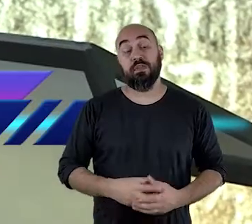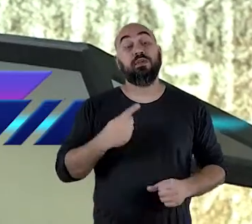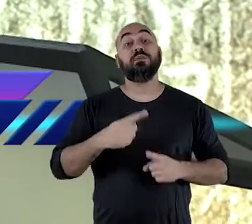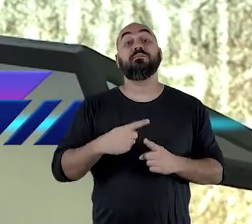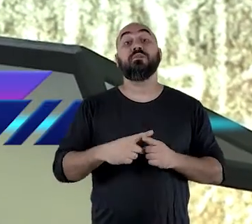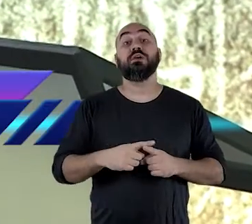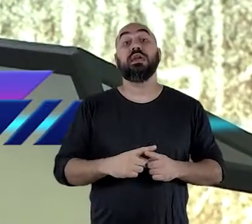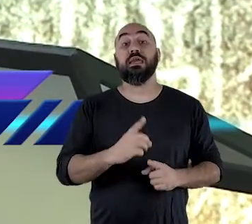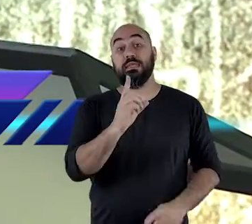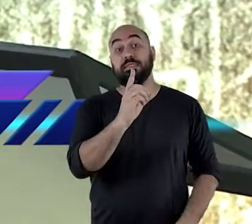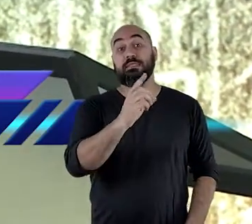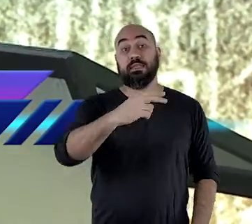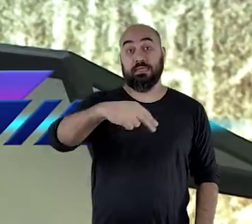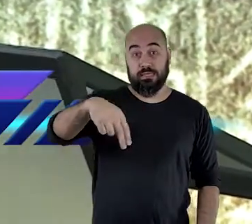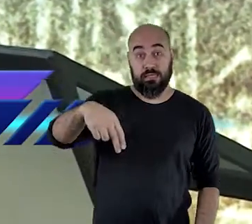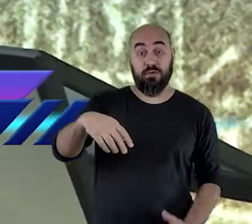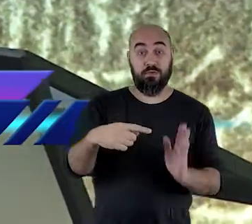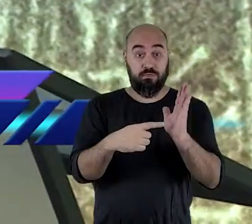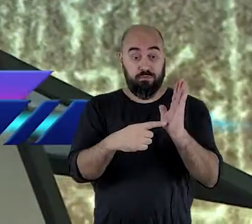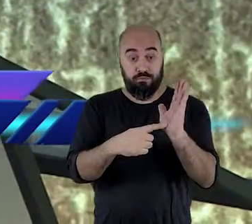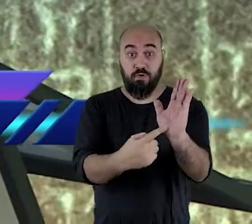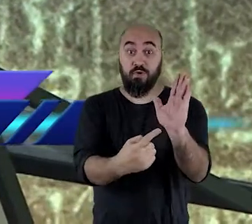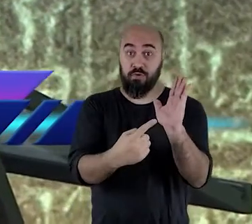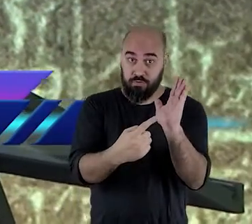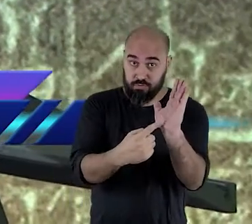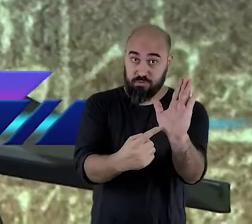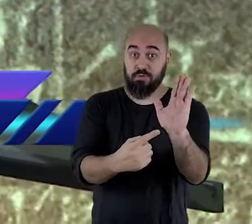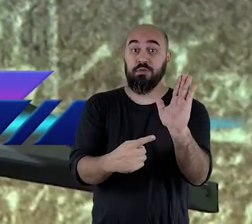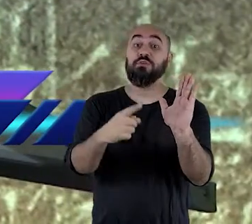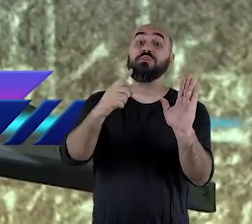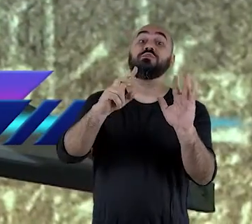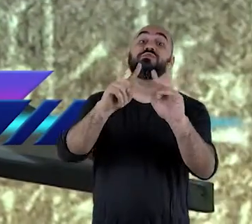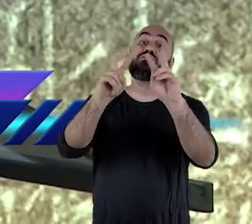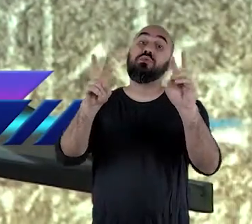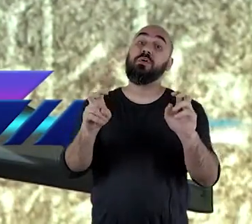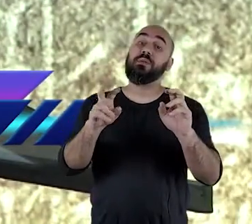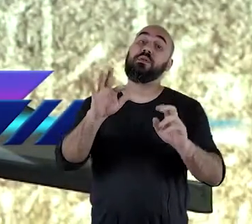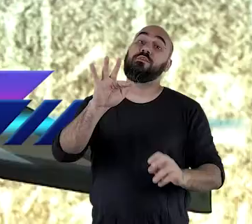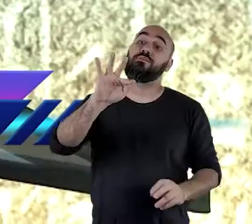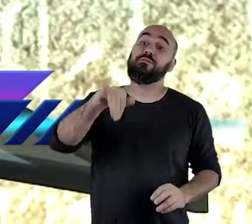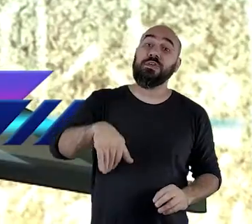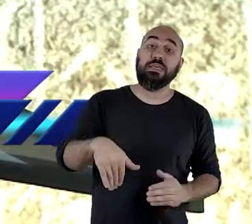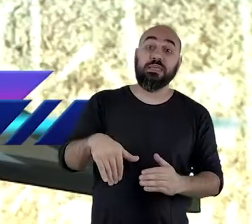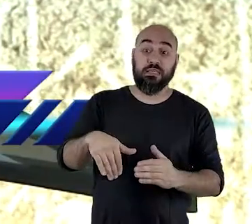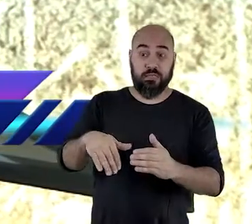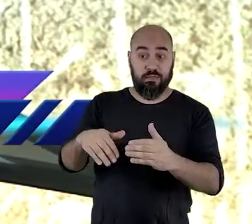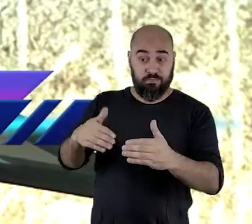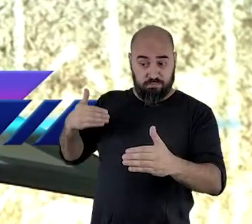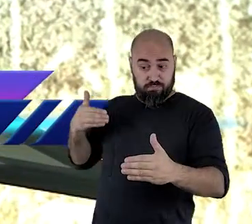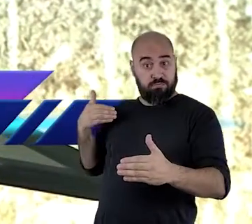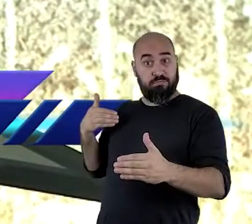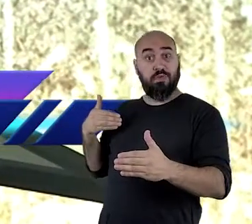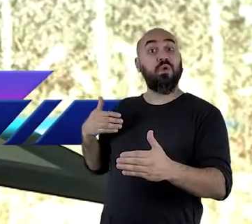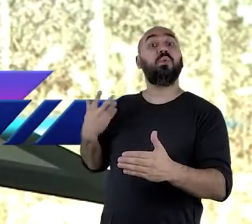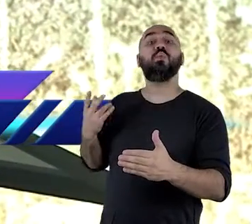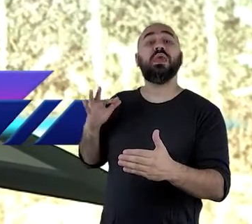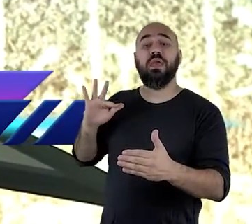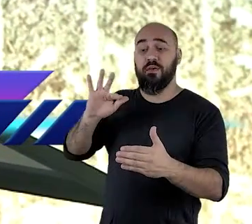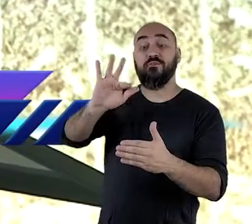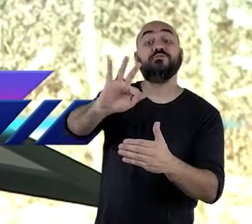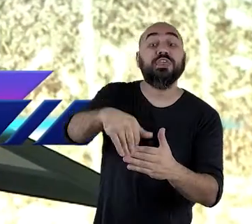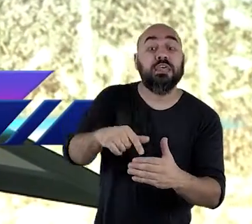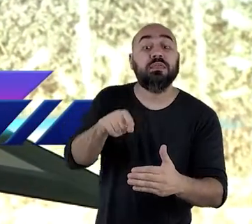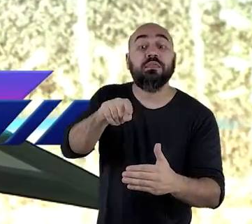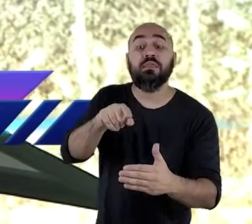nos aponta para uma intensificação dos sinais que antecedem a volta de Jesus. Eles